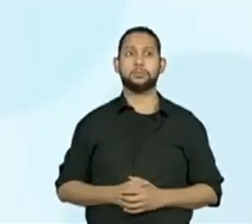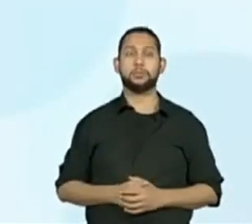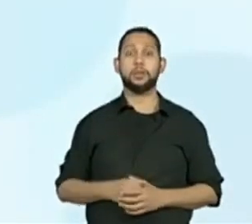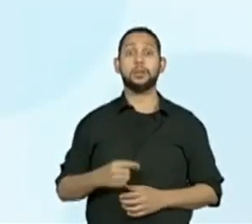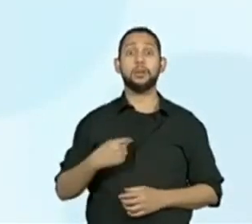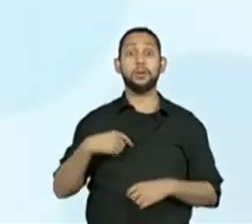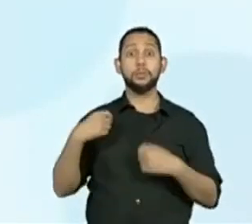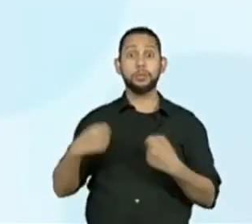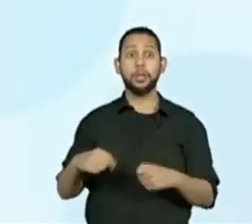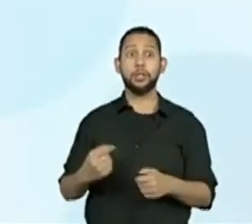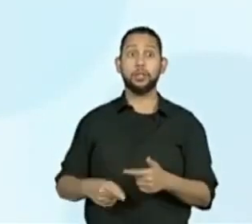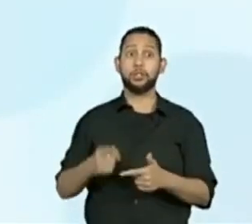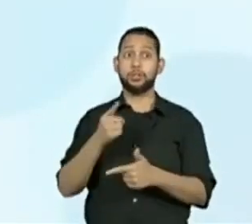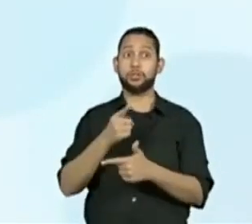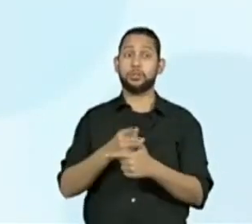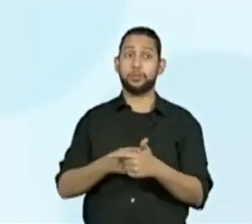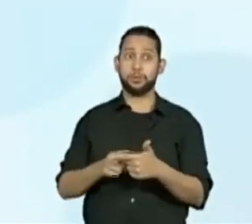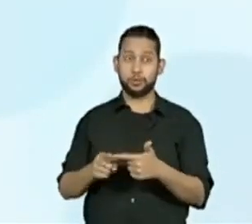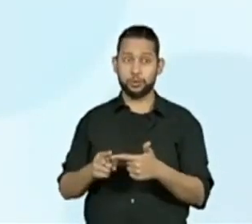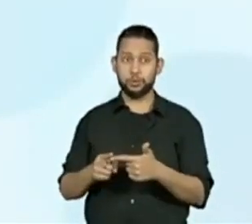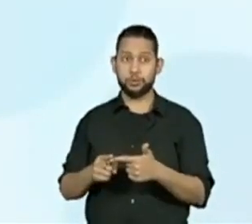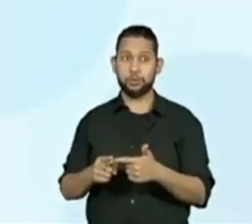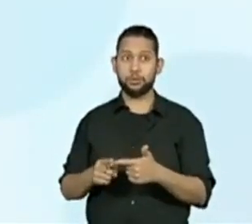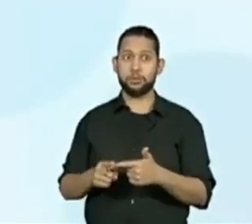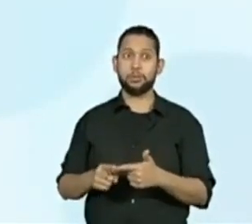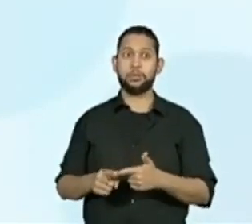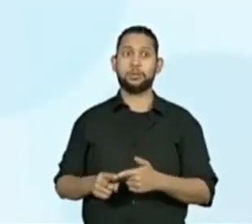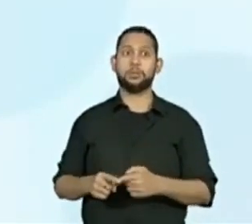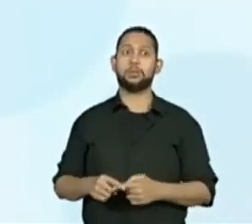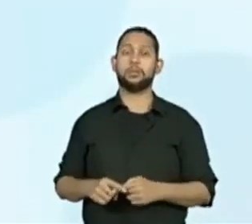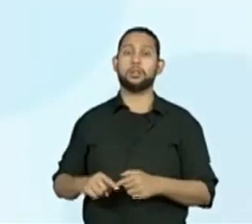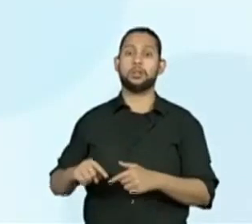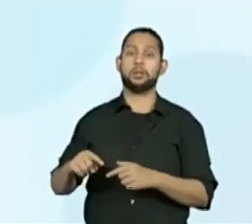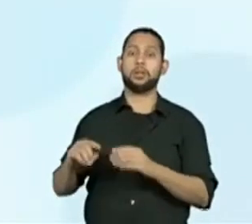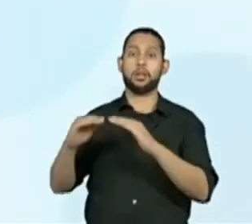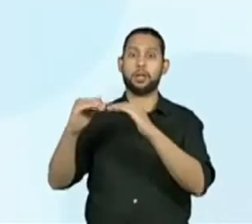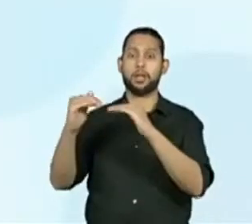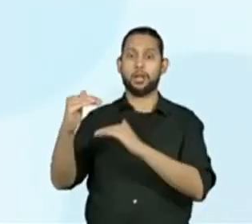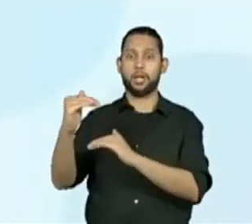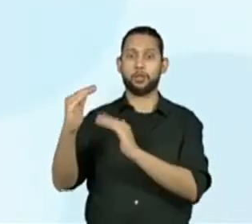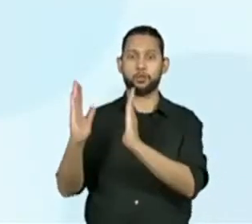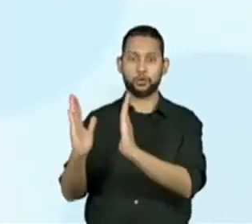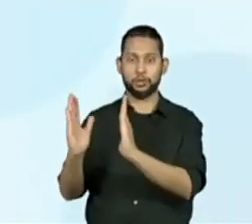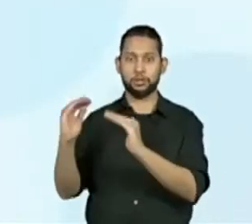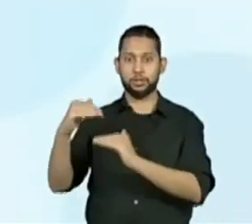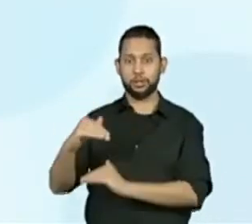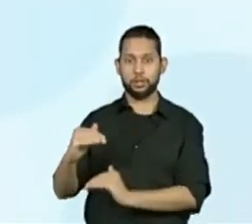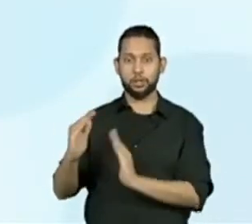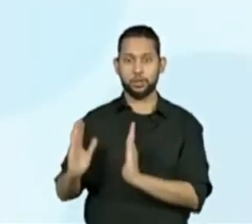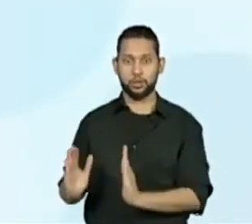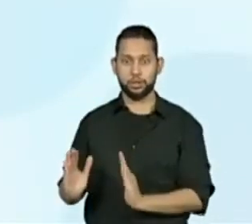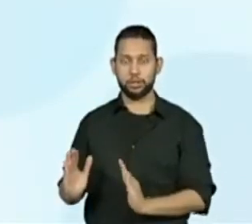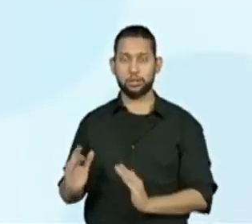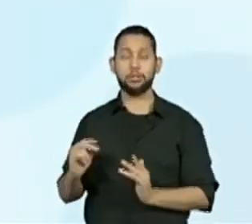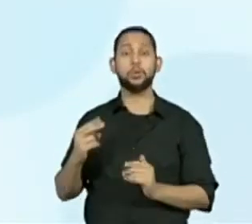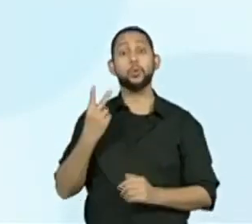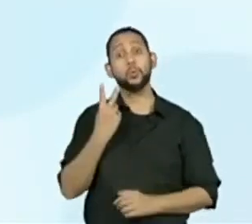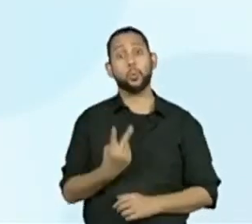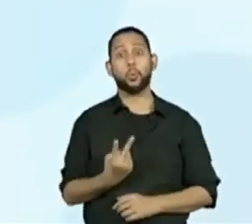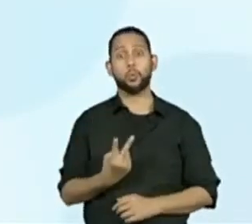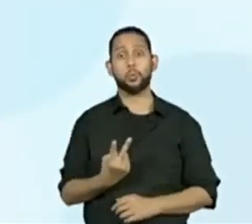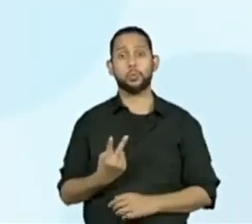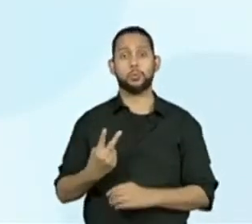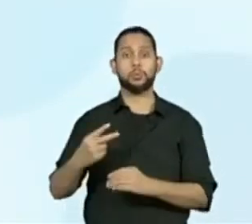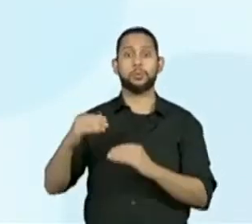e eu vou dividir e por duas vezes Ah tá bom